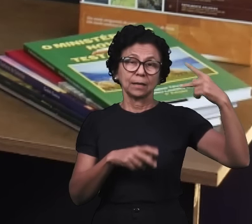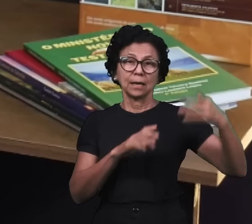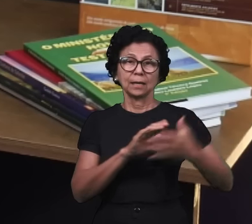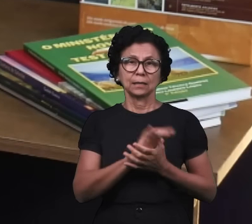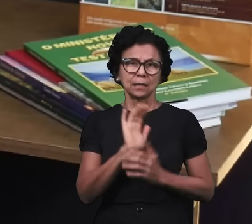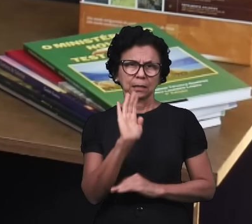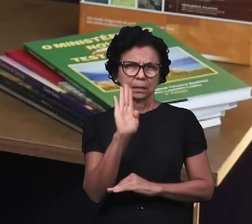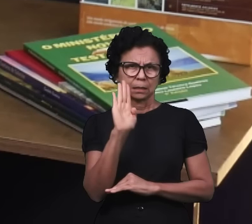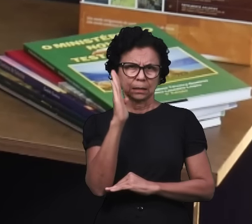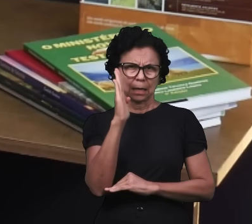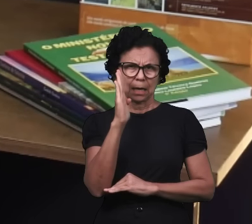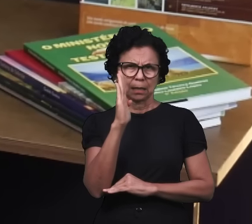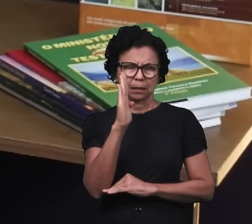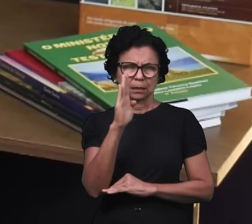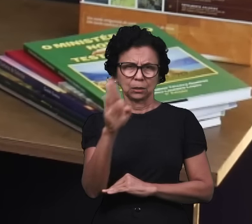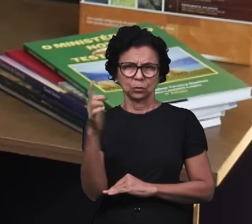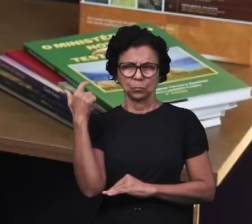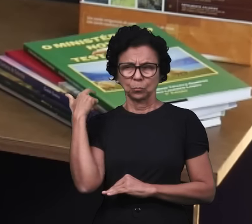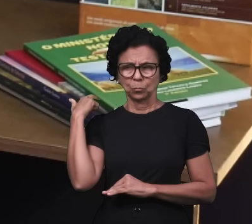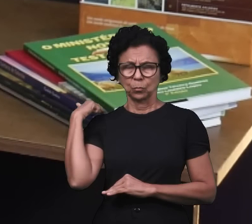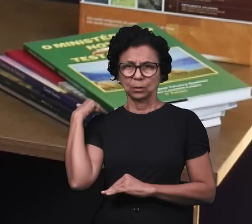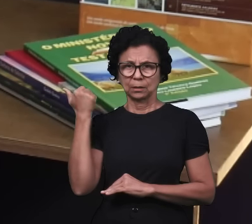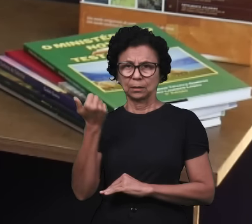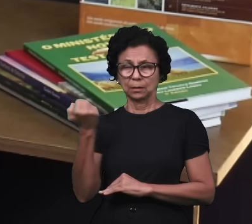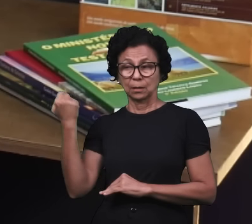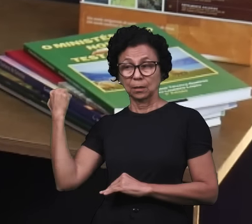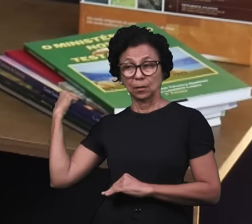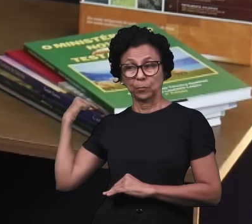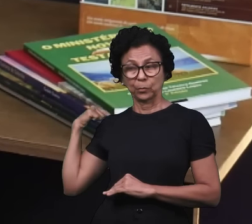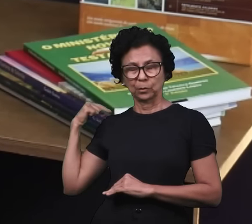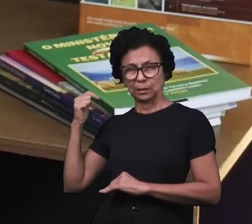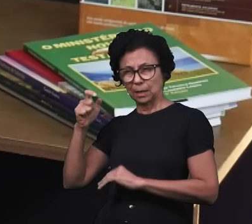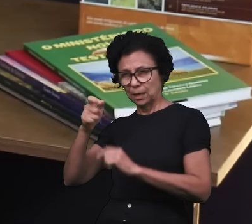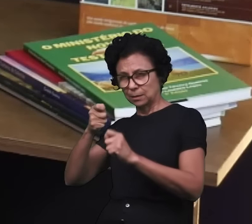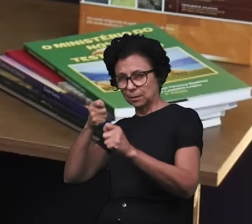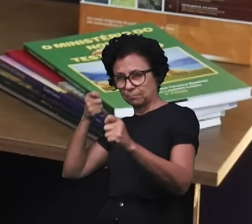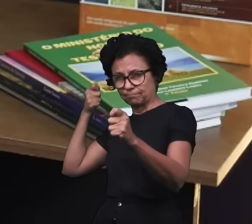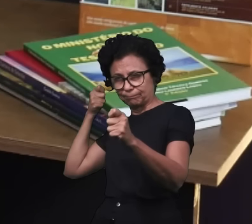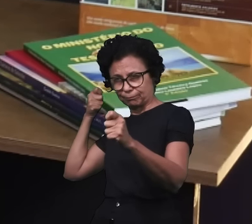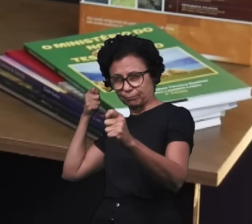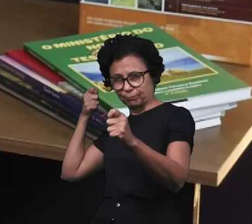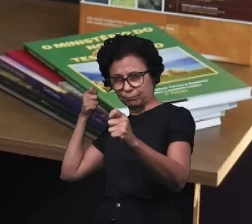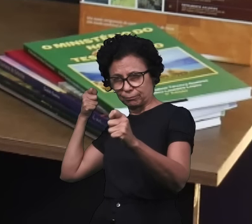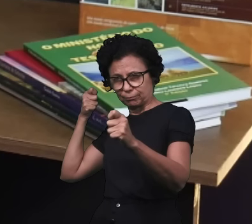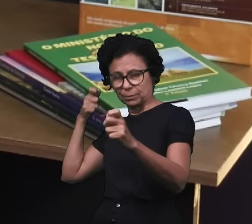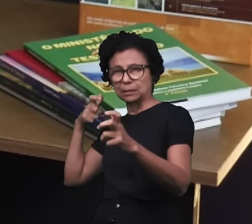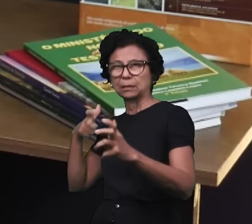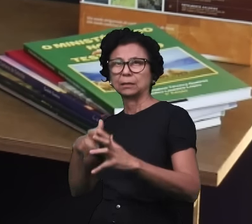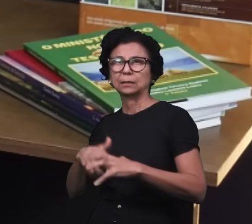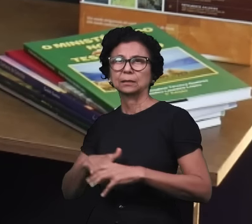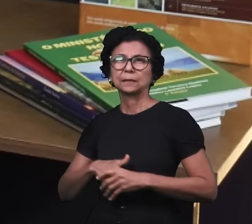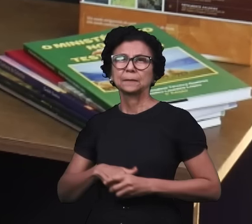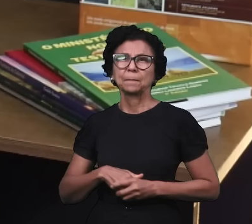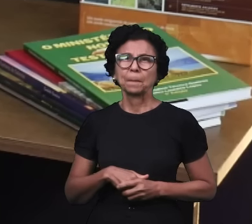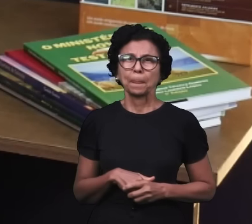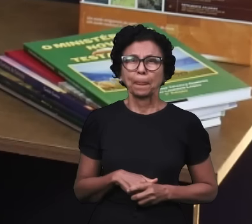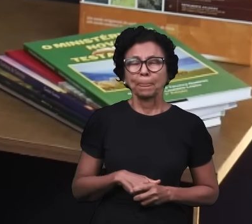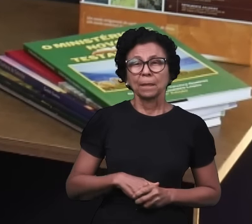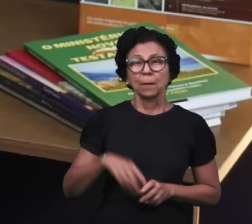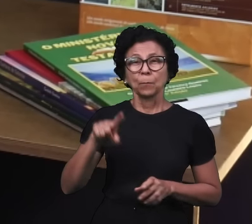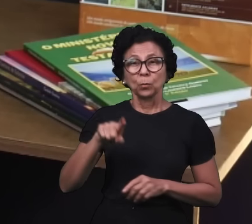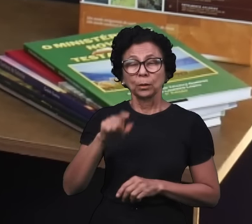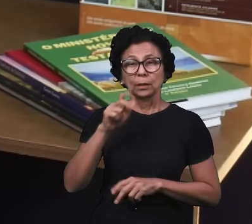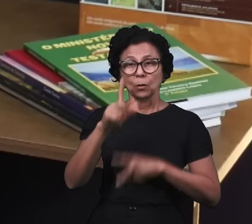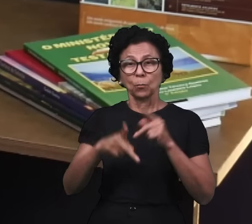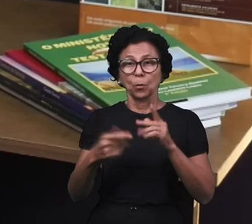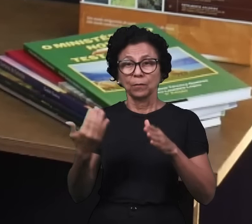né? E o alvo de Amaleque ali eram os que estavam para trás, às vezes os mais fracos, os mais